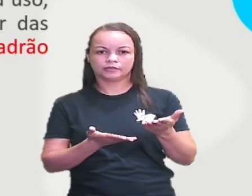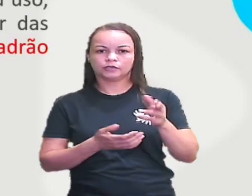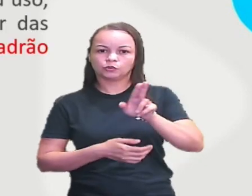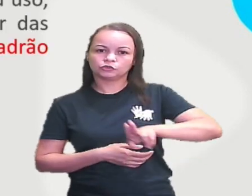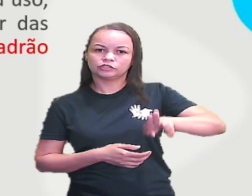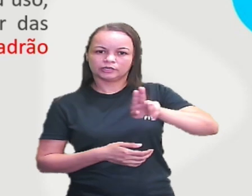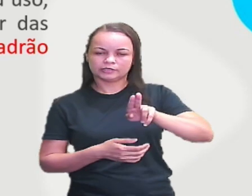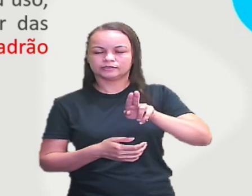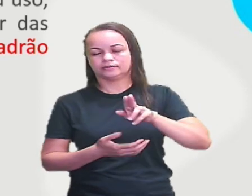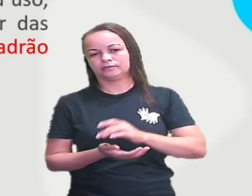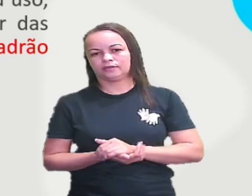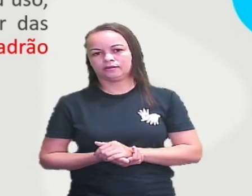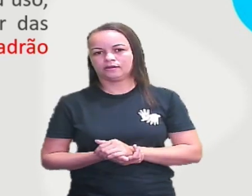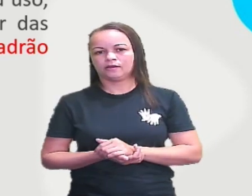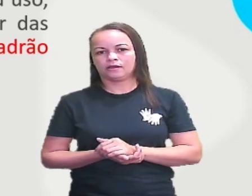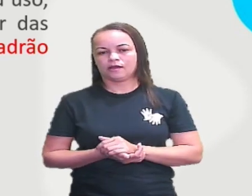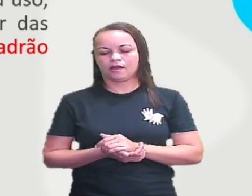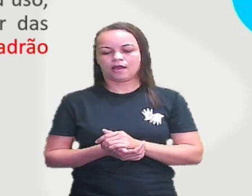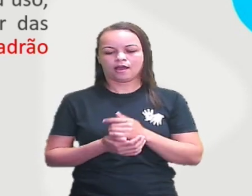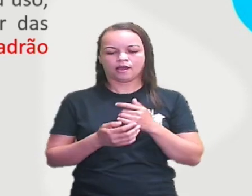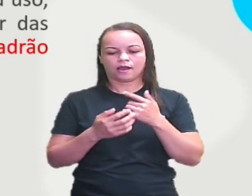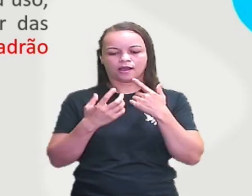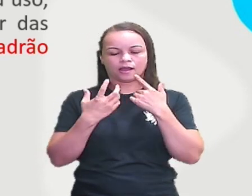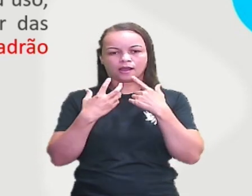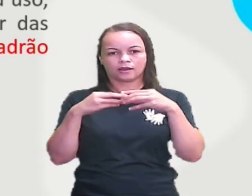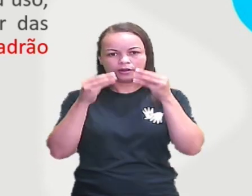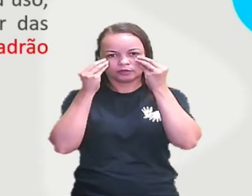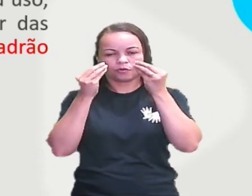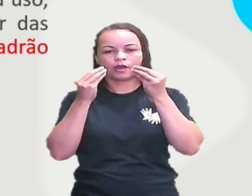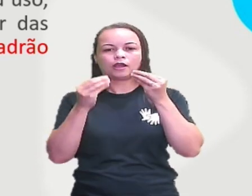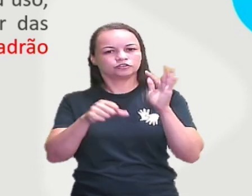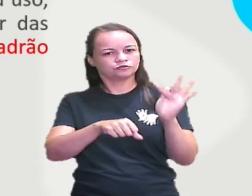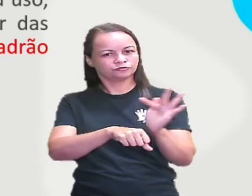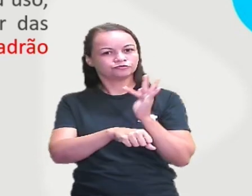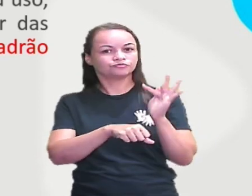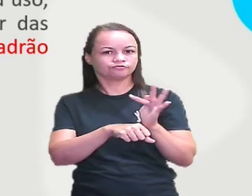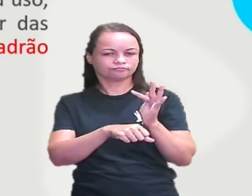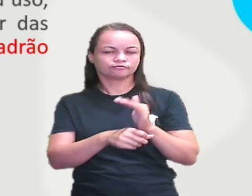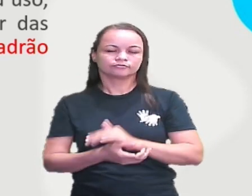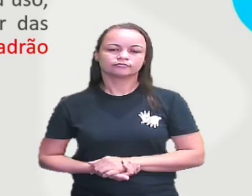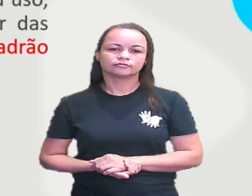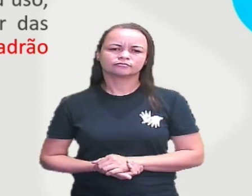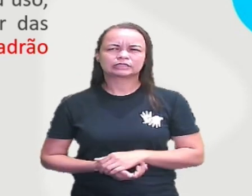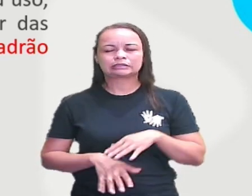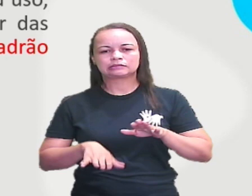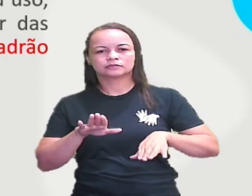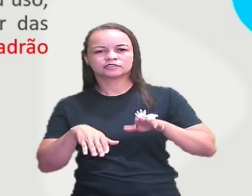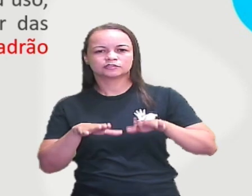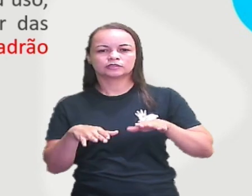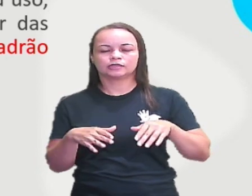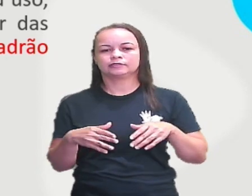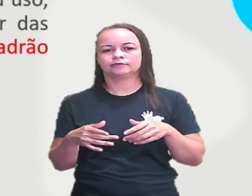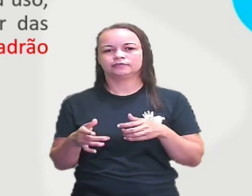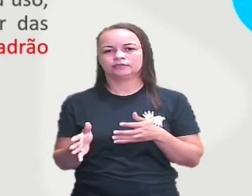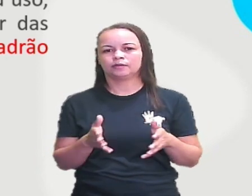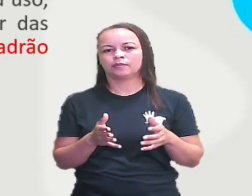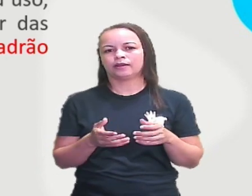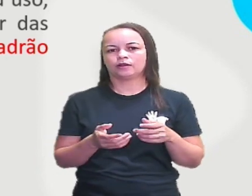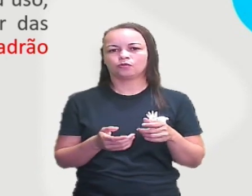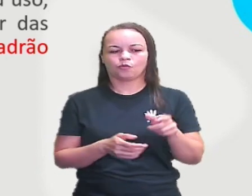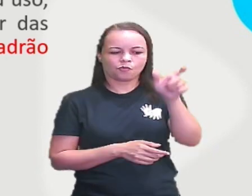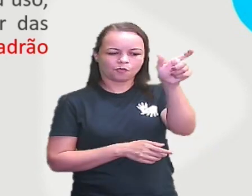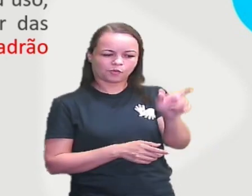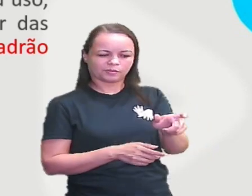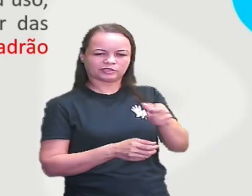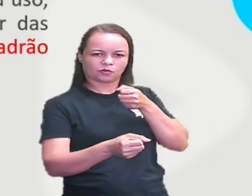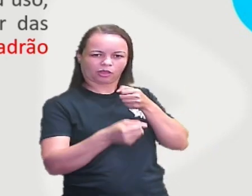utiliza aí uma linguagem formal, ok? Obviamente que, vez ou outra, né, ele se depara com um entrevistado,